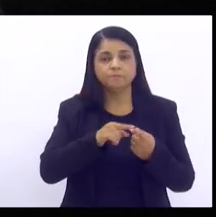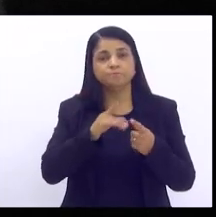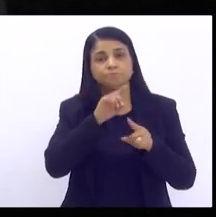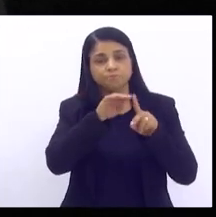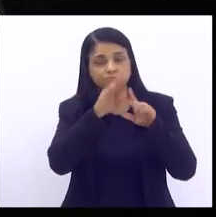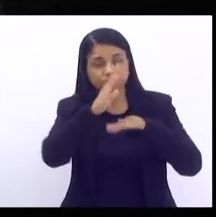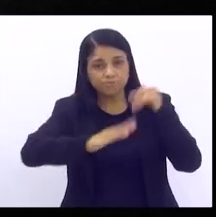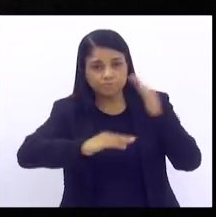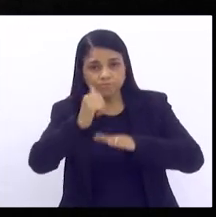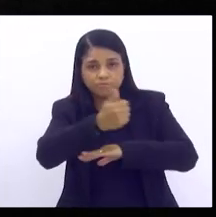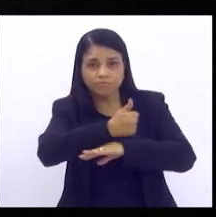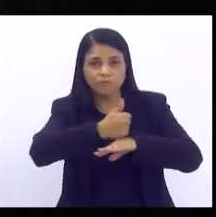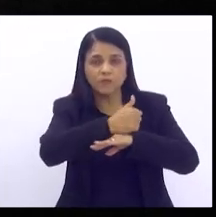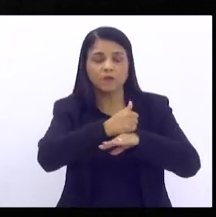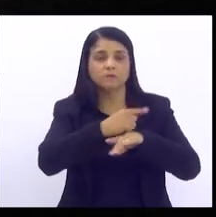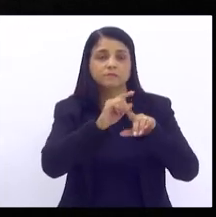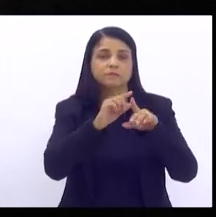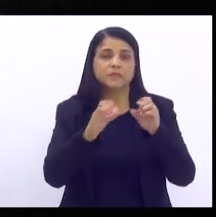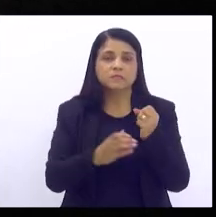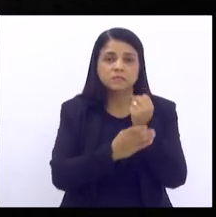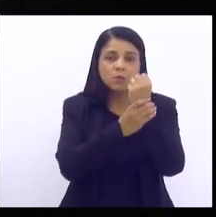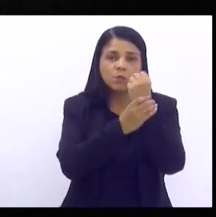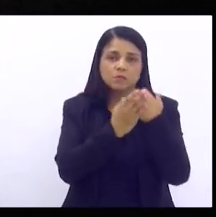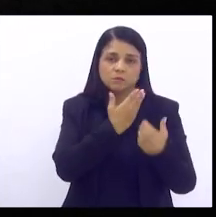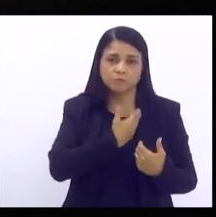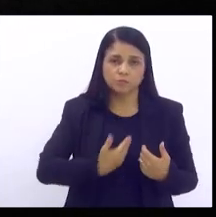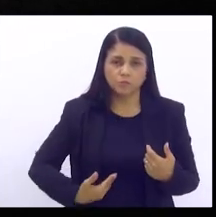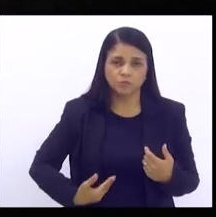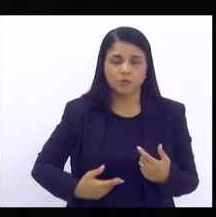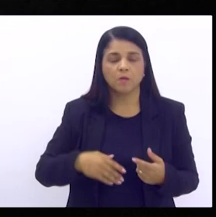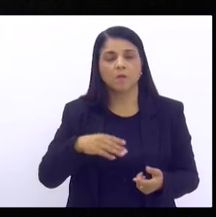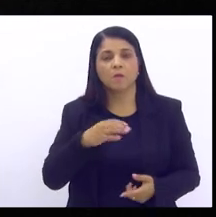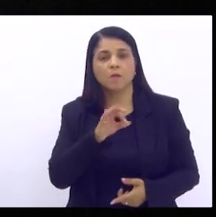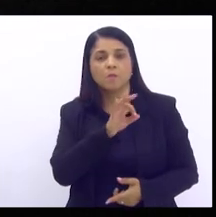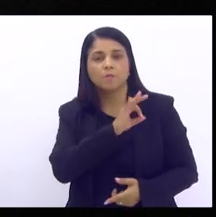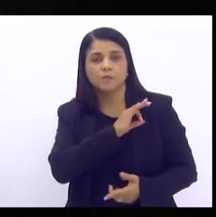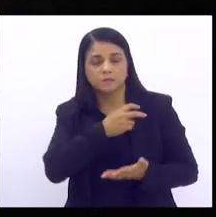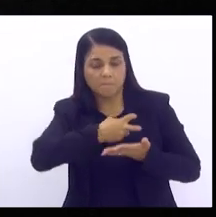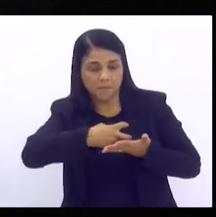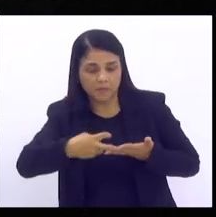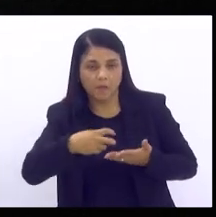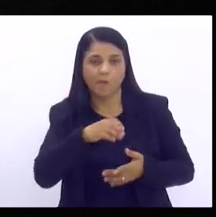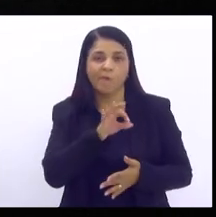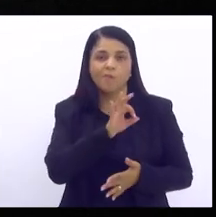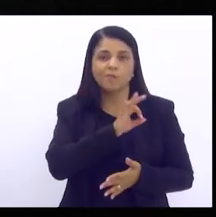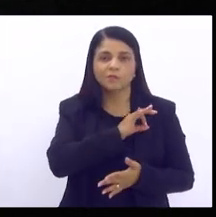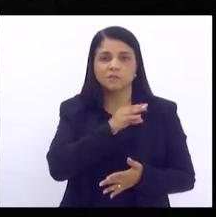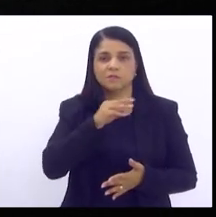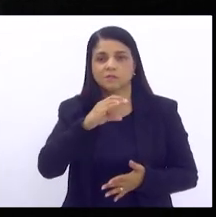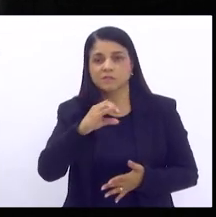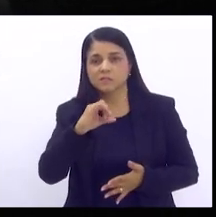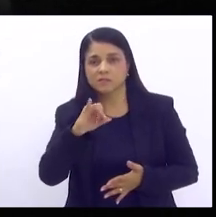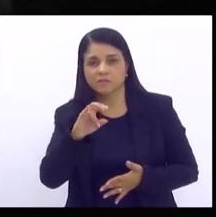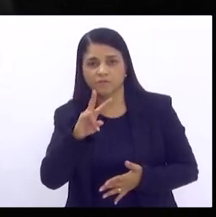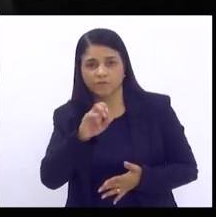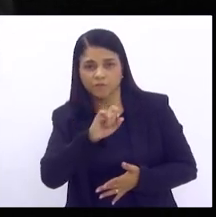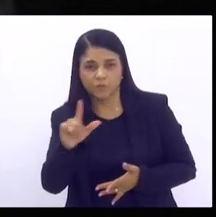pública, policiais militares, civil, a polícia penal também ocupa esse